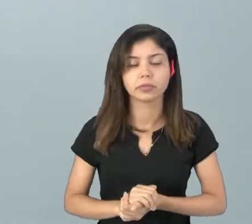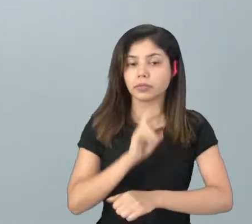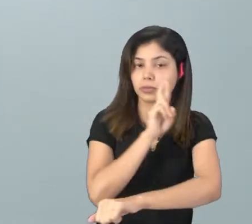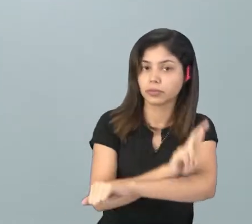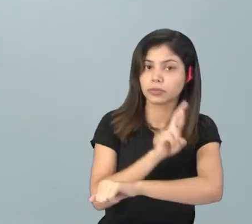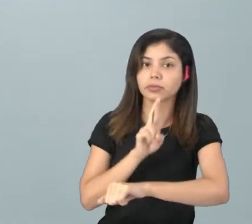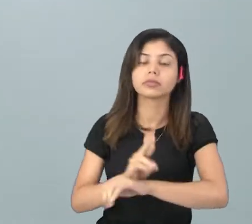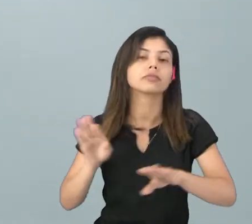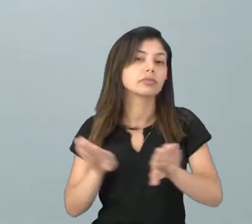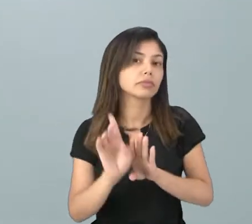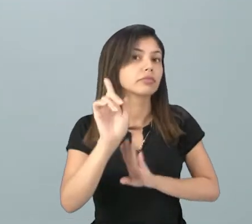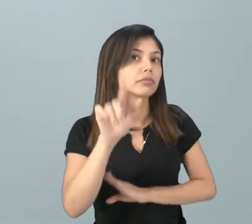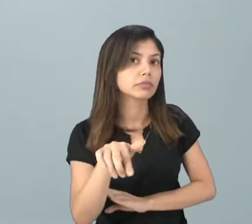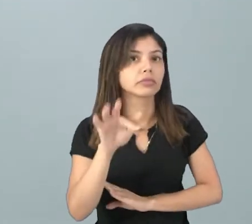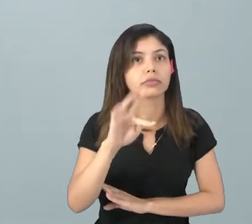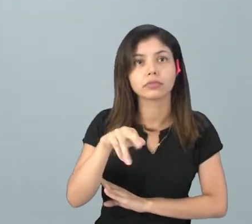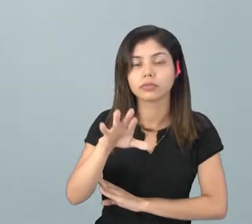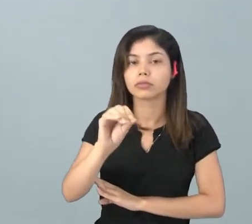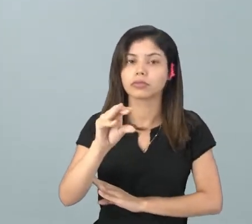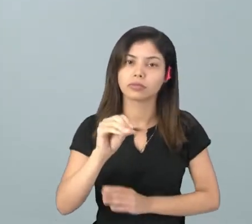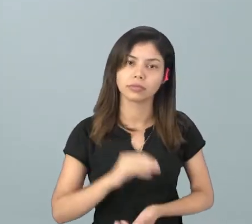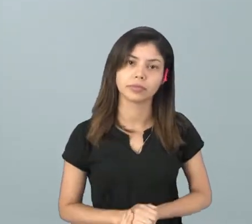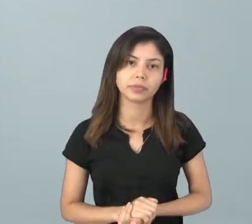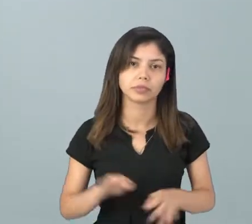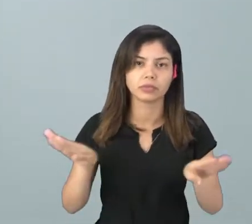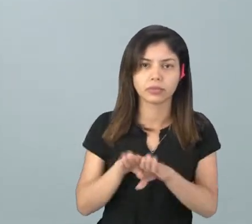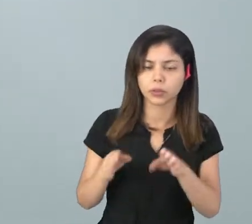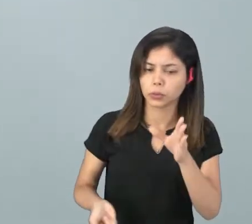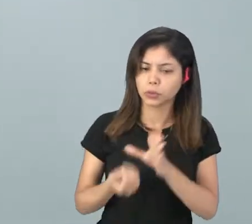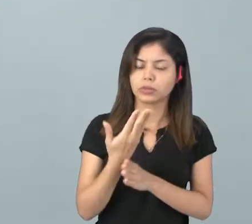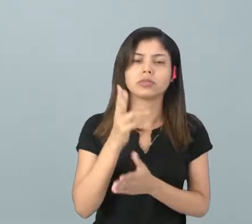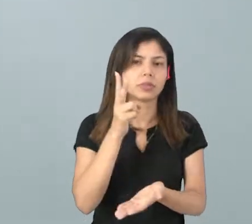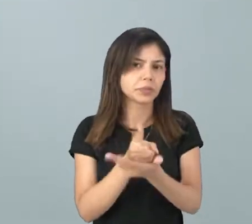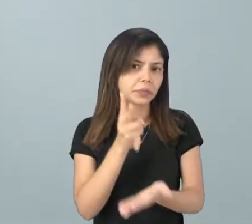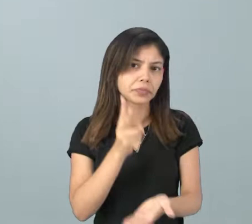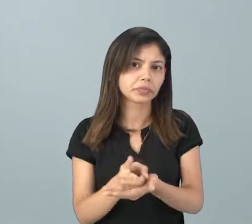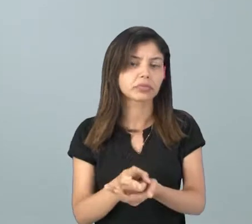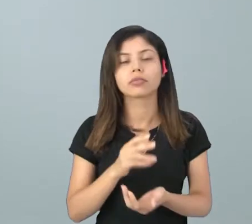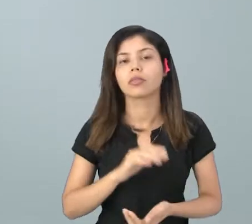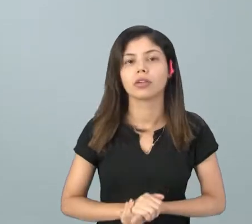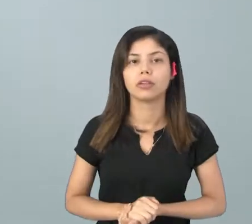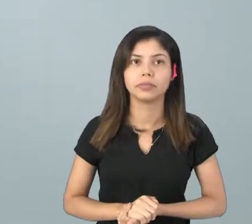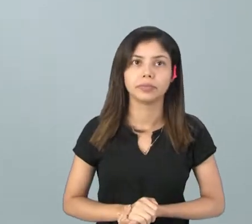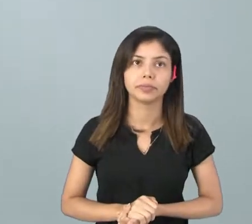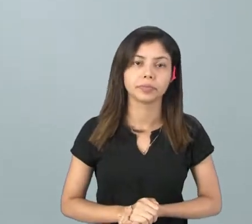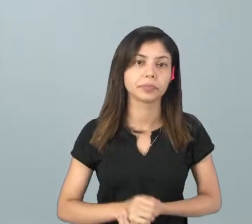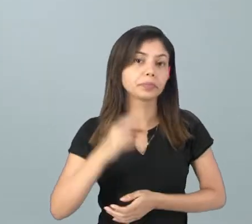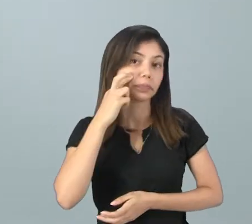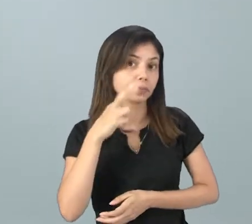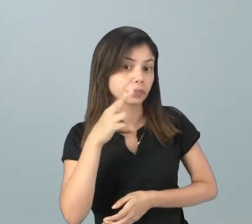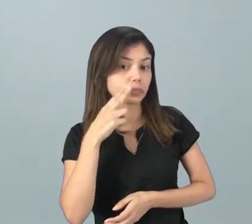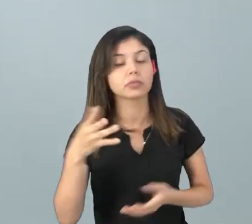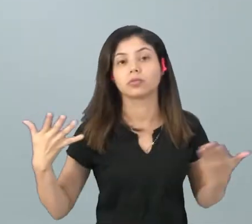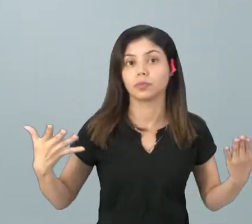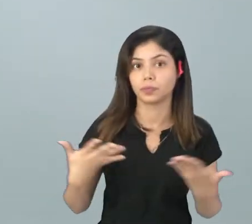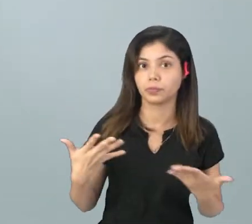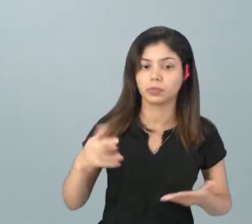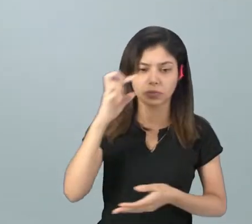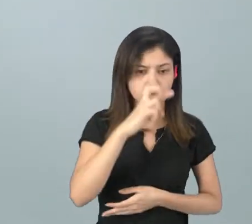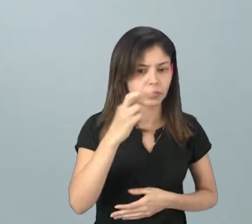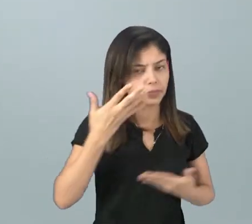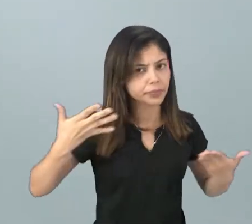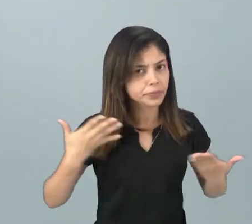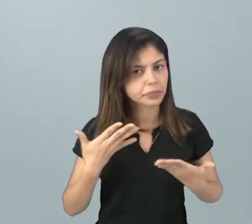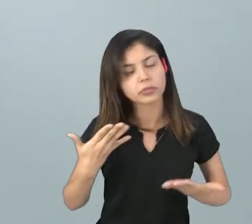religião é um fenômeno, né? Ela nem sempre existiu com essa forma como a gente está vendo hoje, né? Como a gente observa